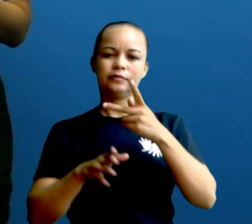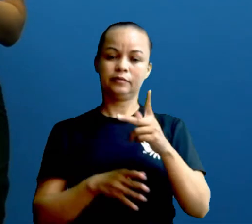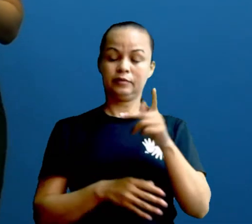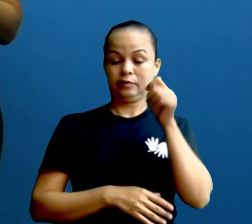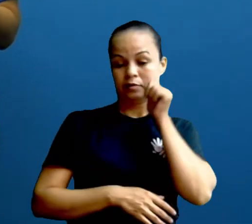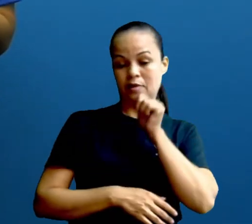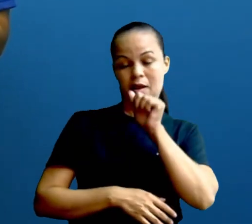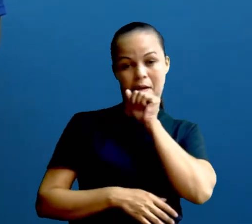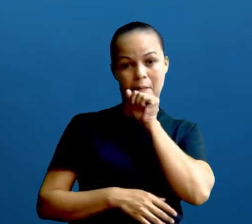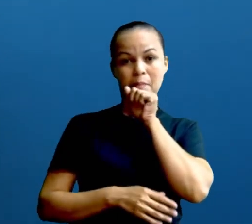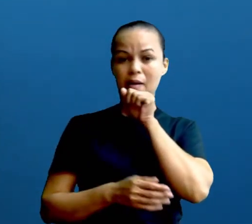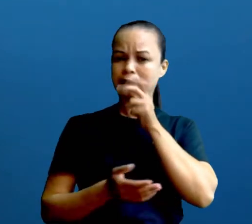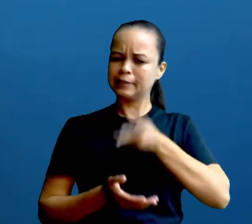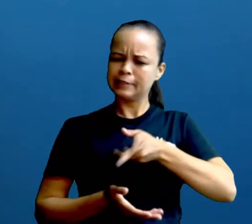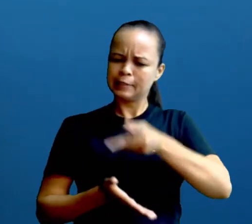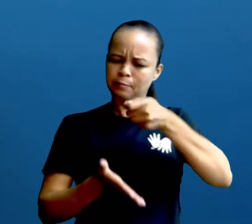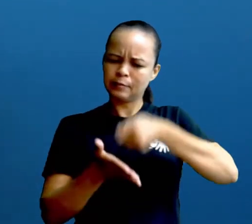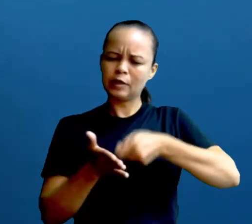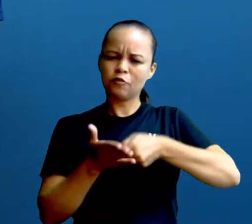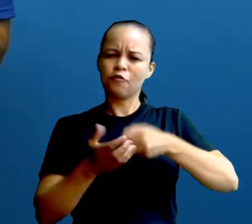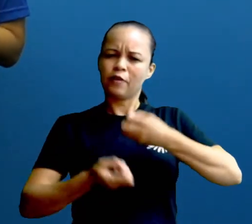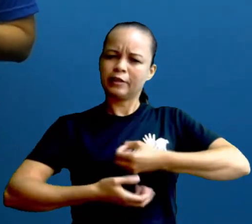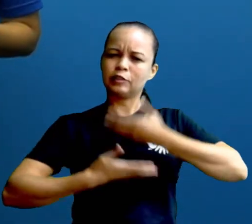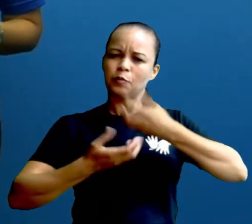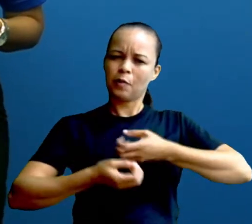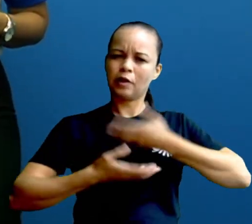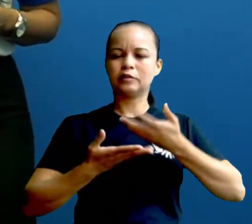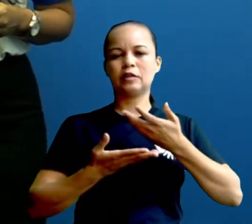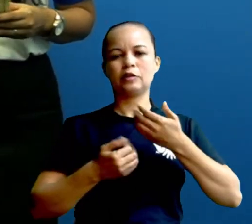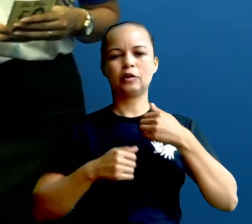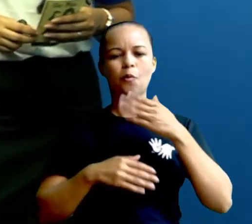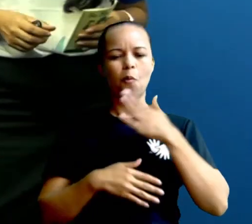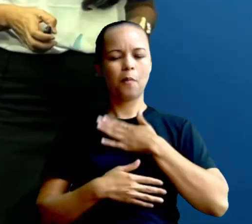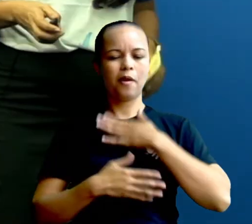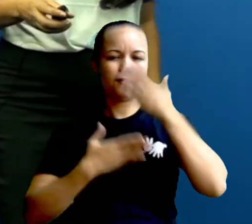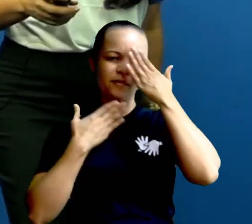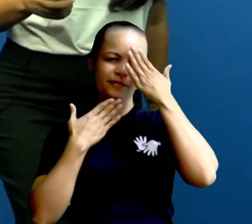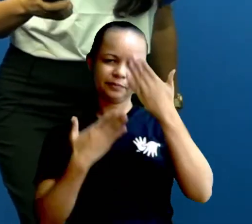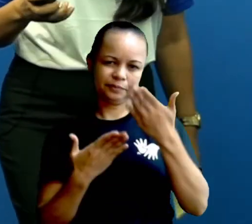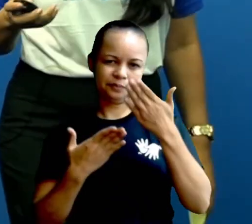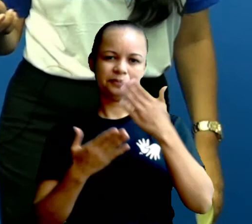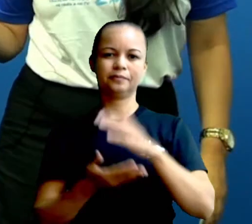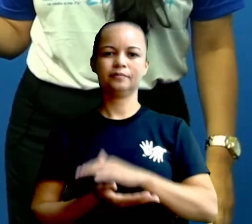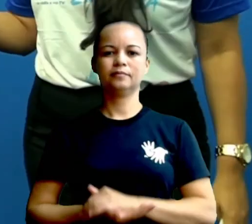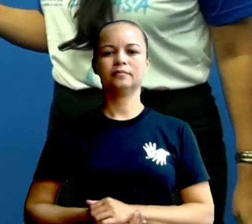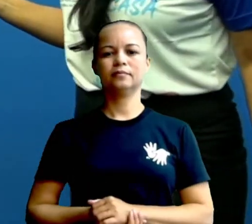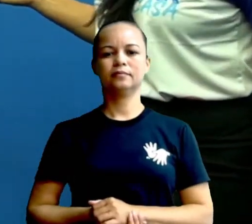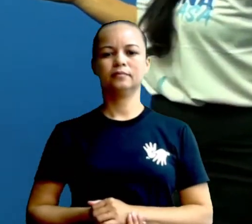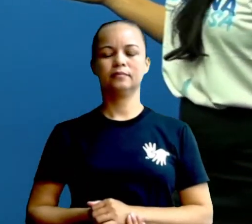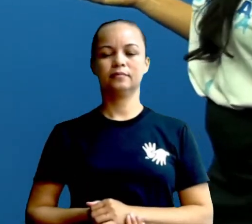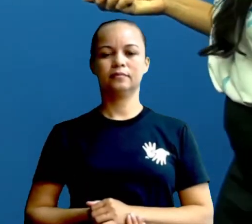rebento. A mãe que não renuncia, nos versos da poesia, o meu agradecimento.